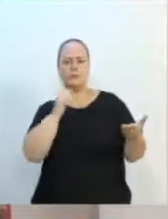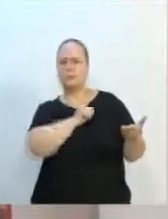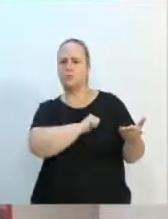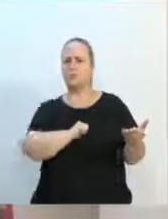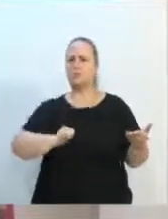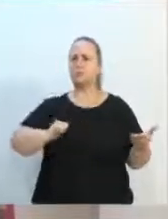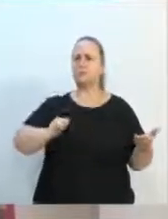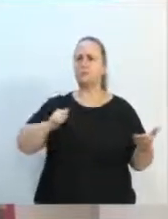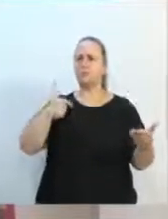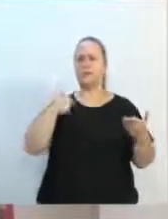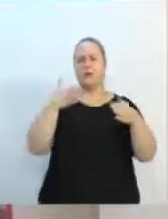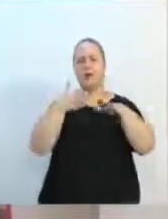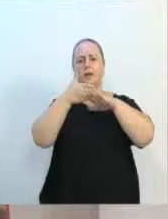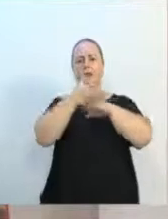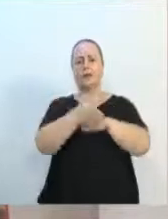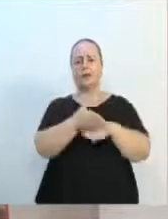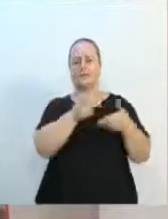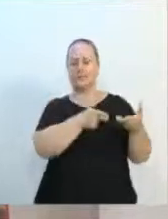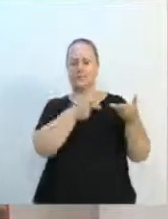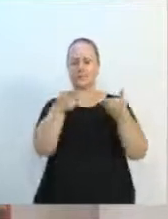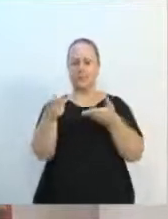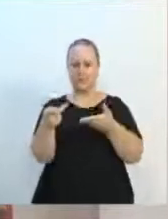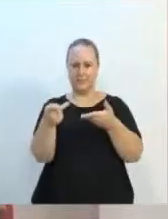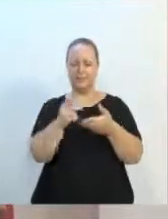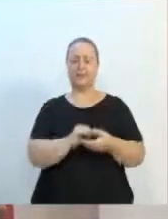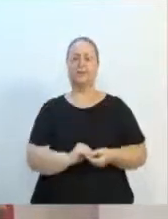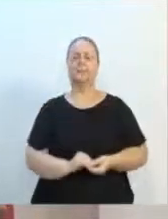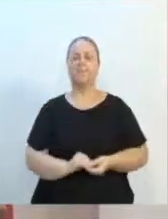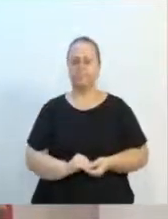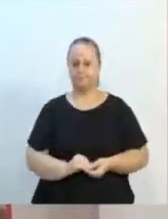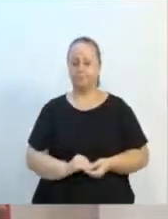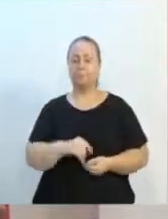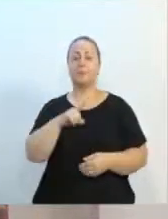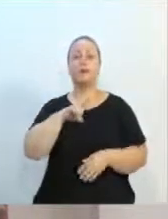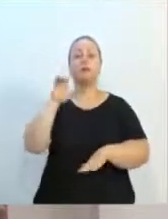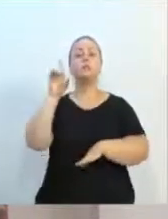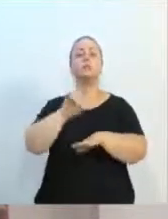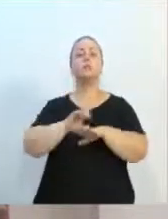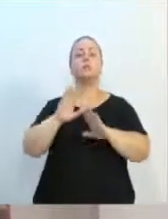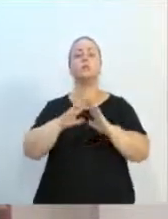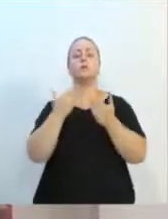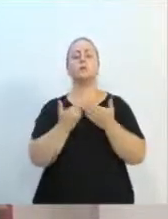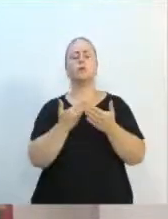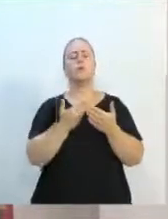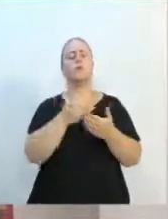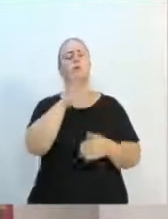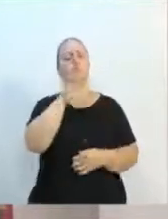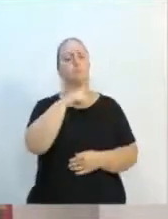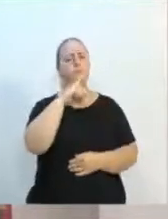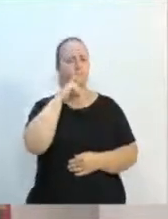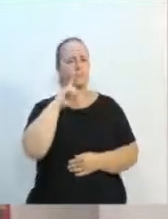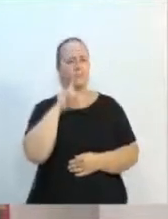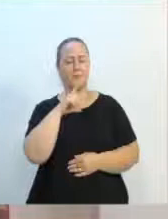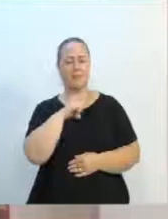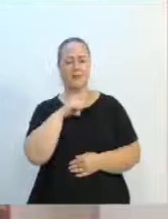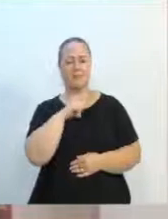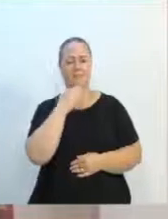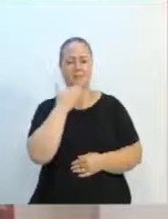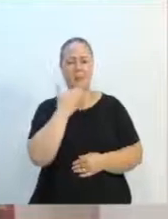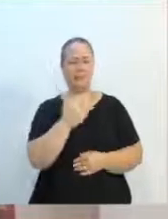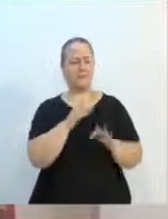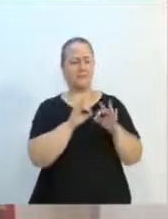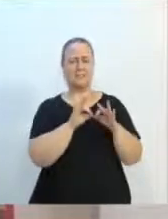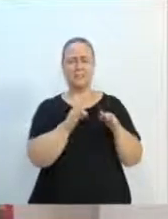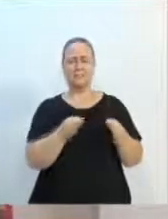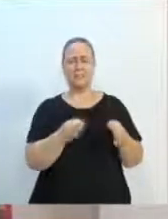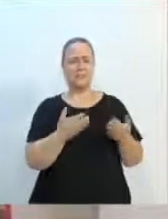dessas visitas, um dos diretores de uma escola falou para mim que, Diego, temos aqui solicitações simples, pequenas,